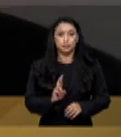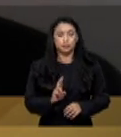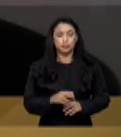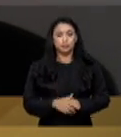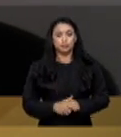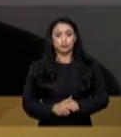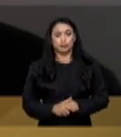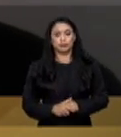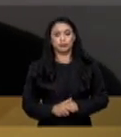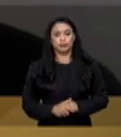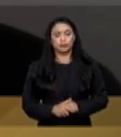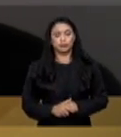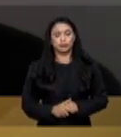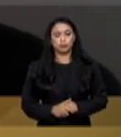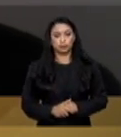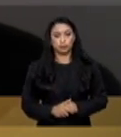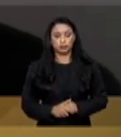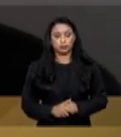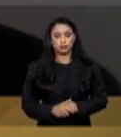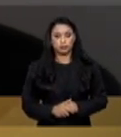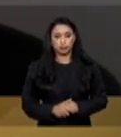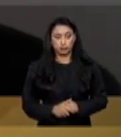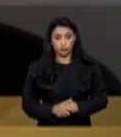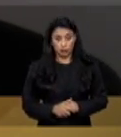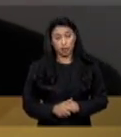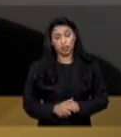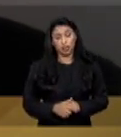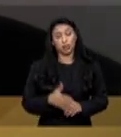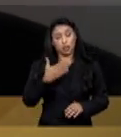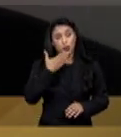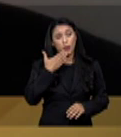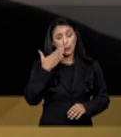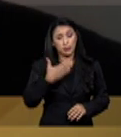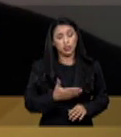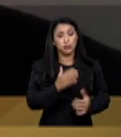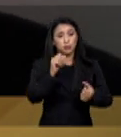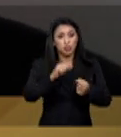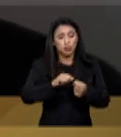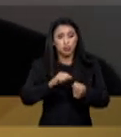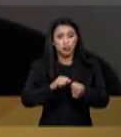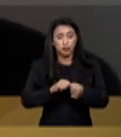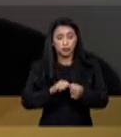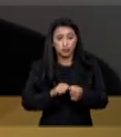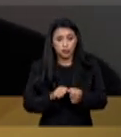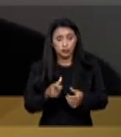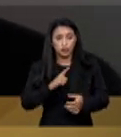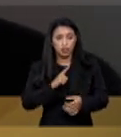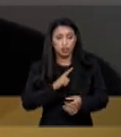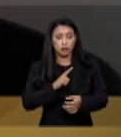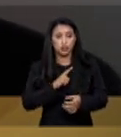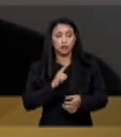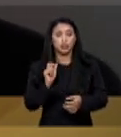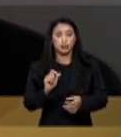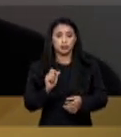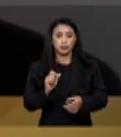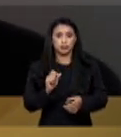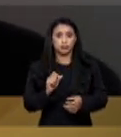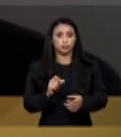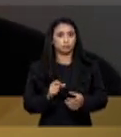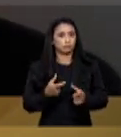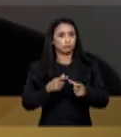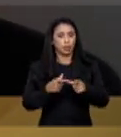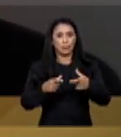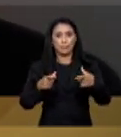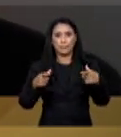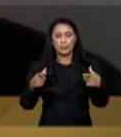do eventual provimento da insurgência ministerial, ocorre ou decorre o efeito